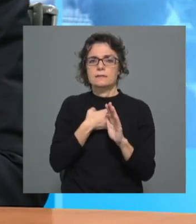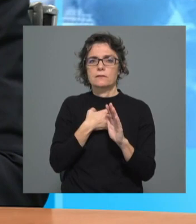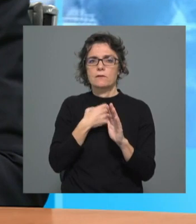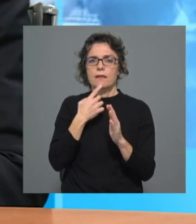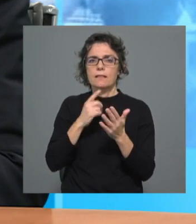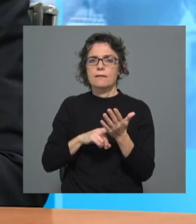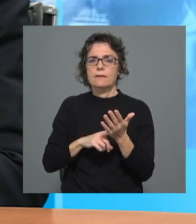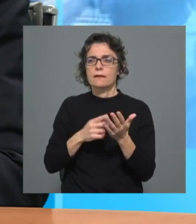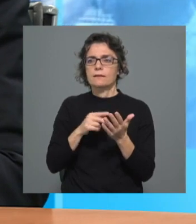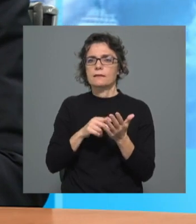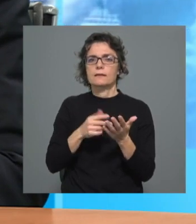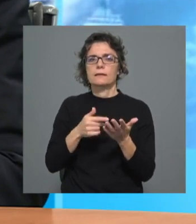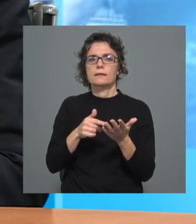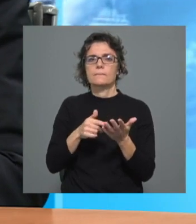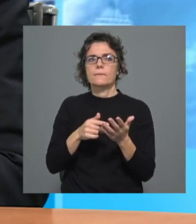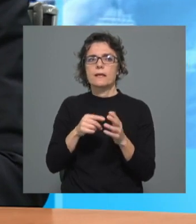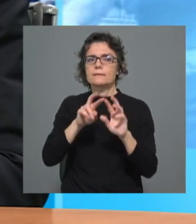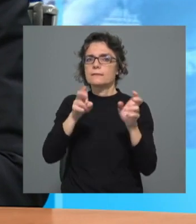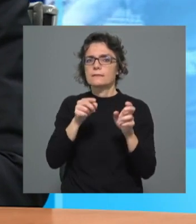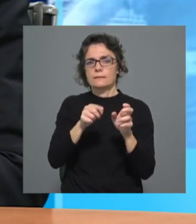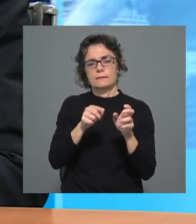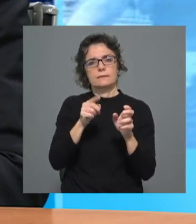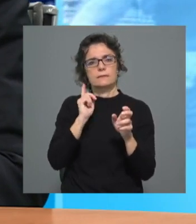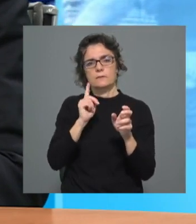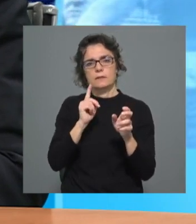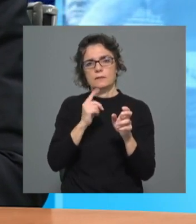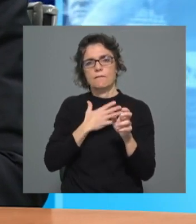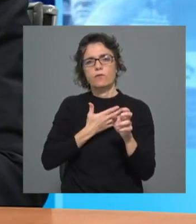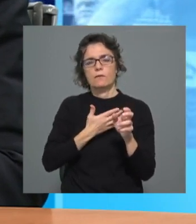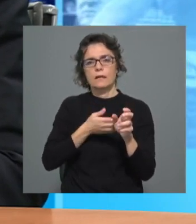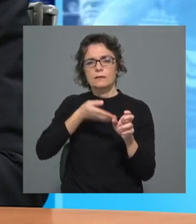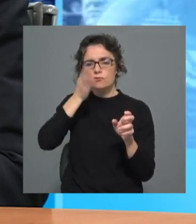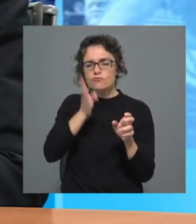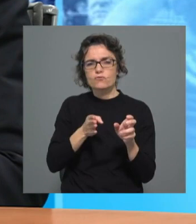de sublinhar é a importância de restabelecer a justiça